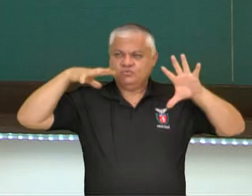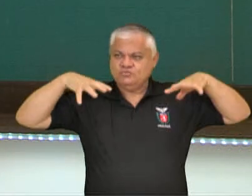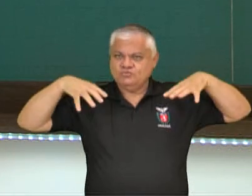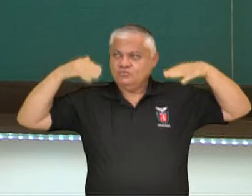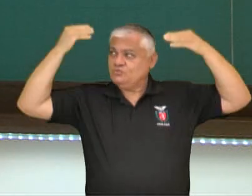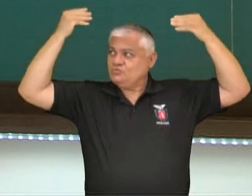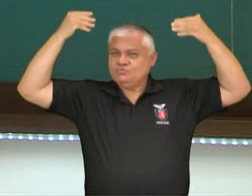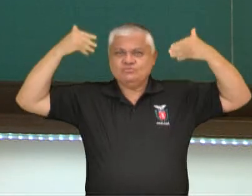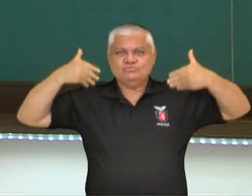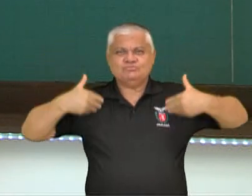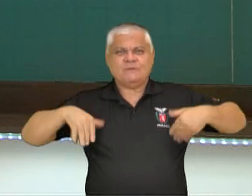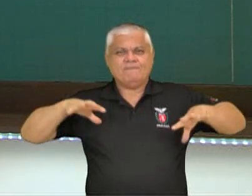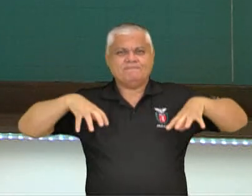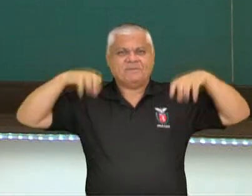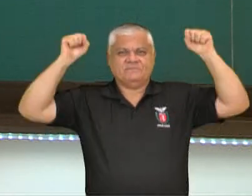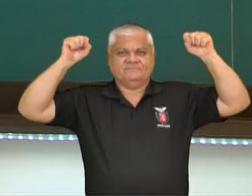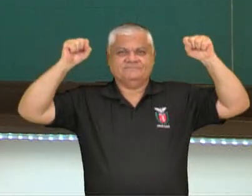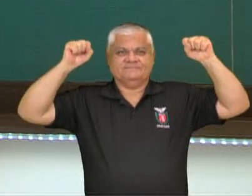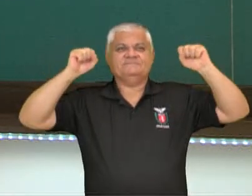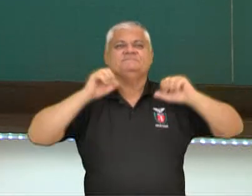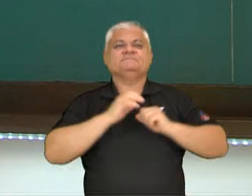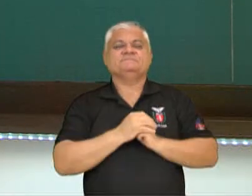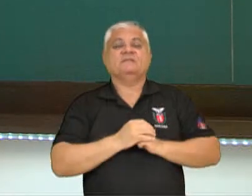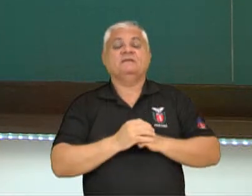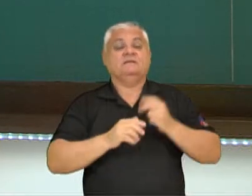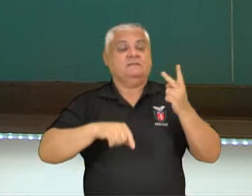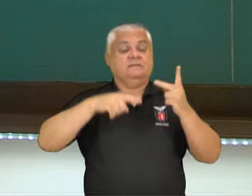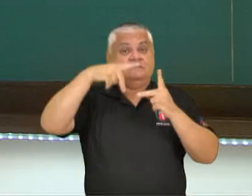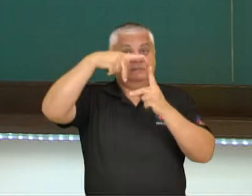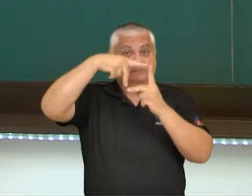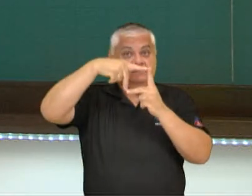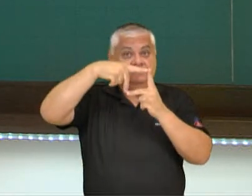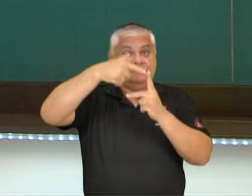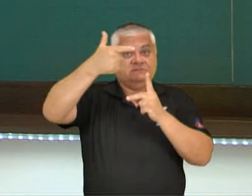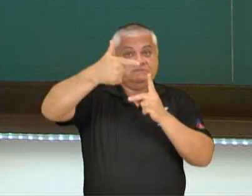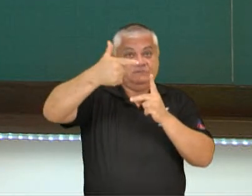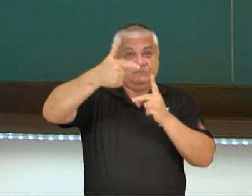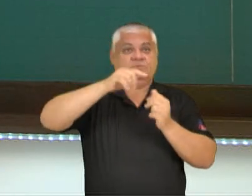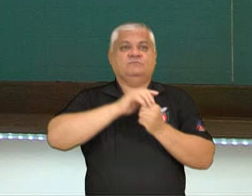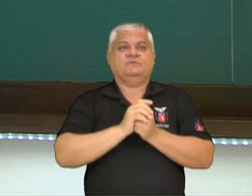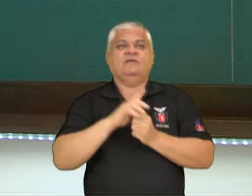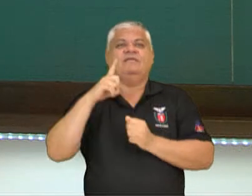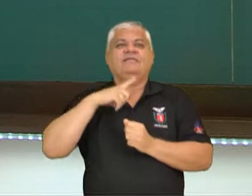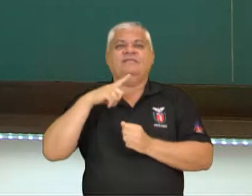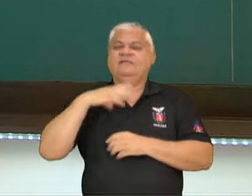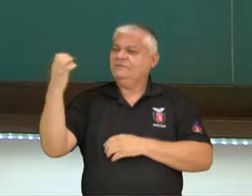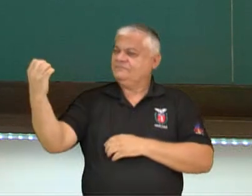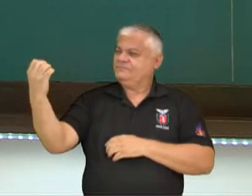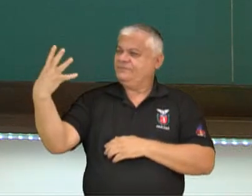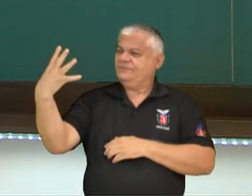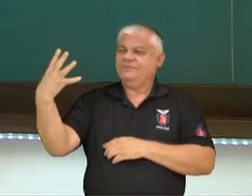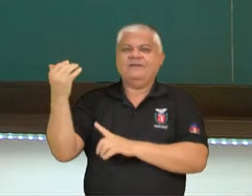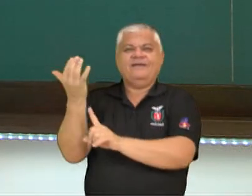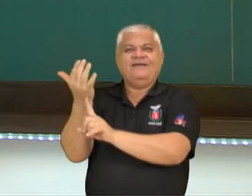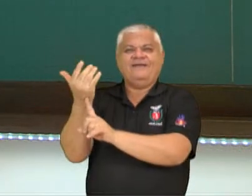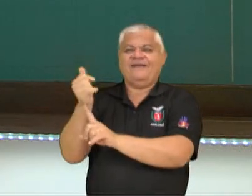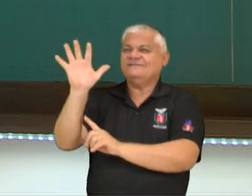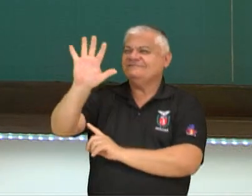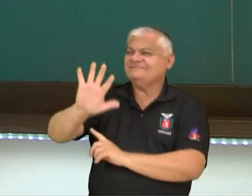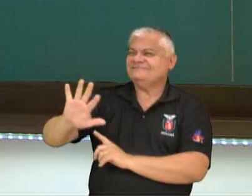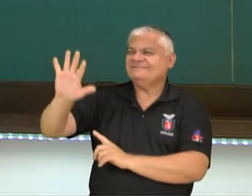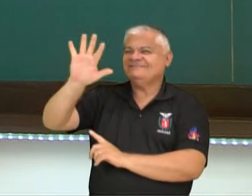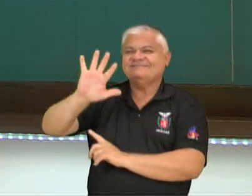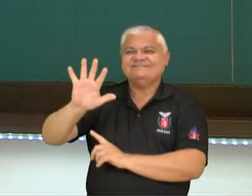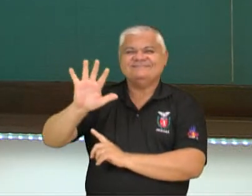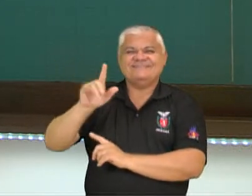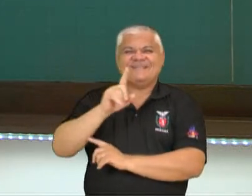no fundo do quadrinho. No segundo quadrinho, aparece ali já uma parte